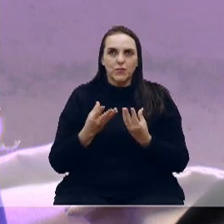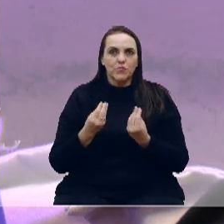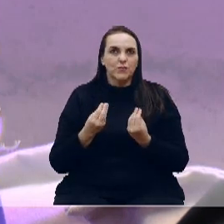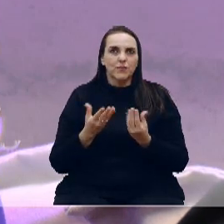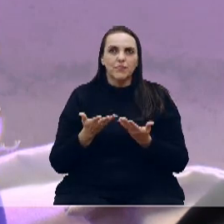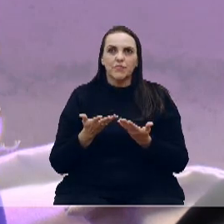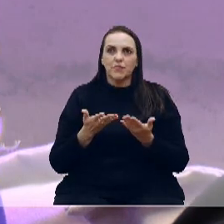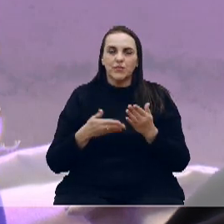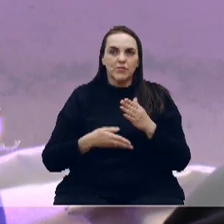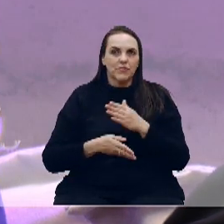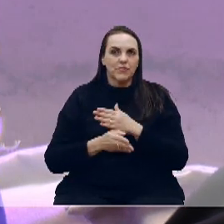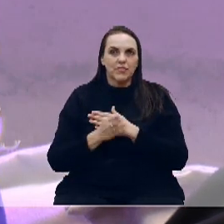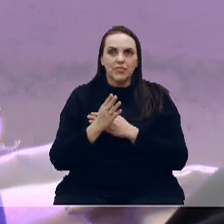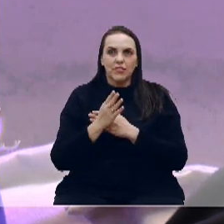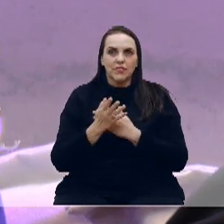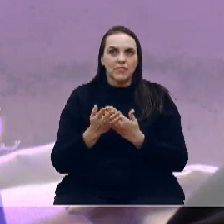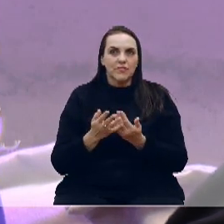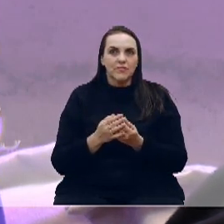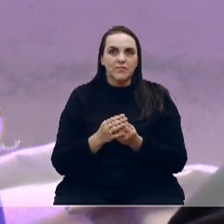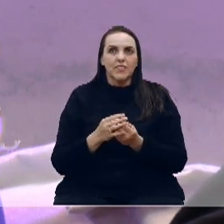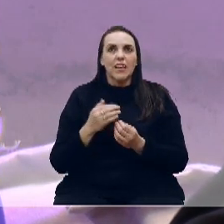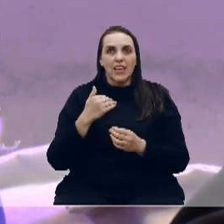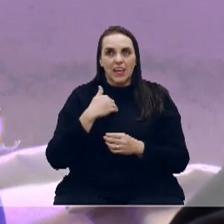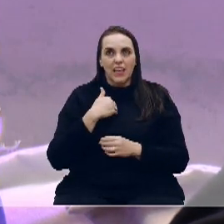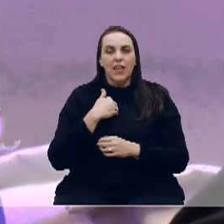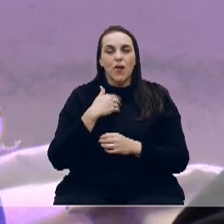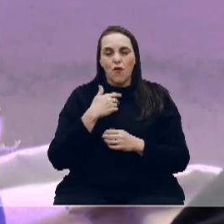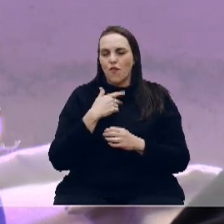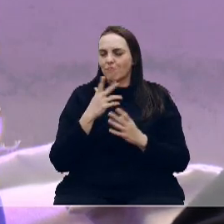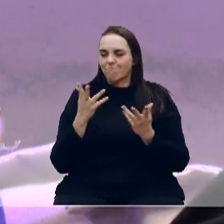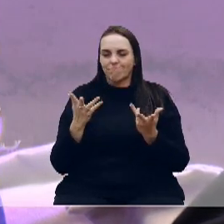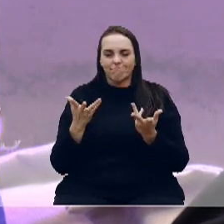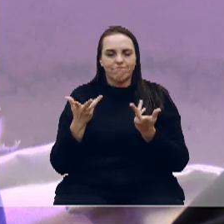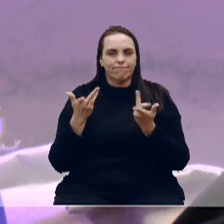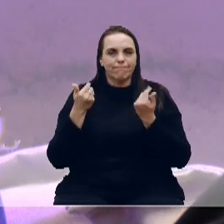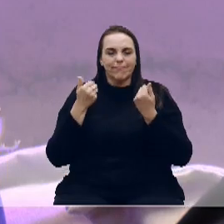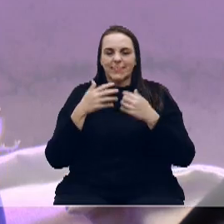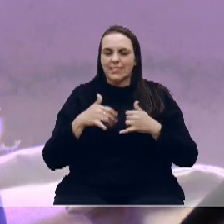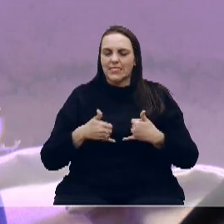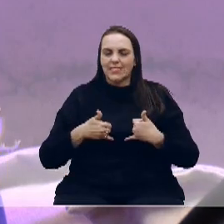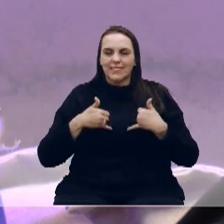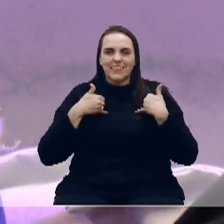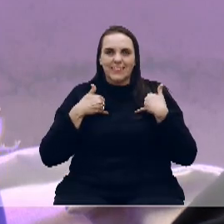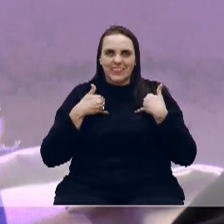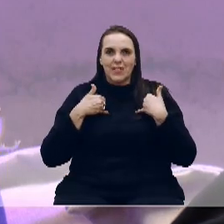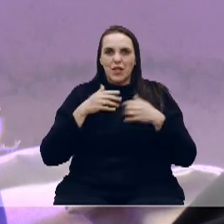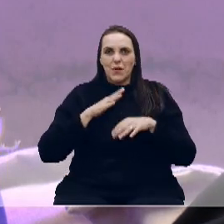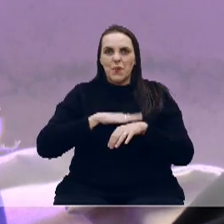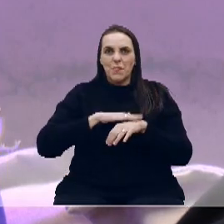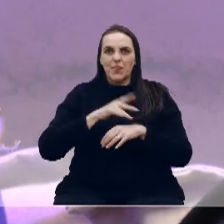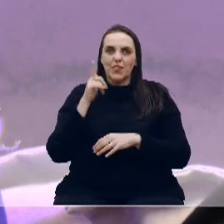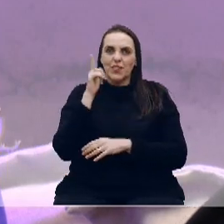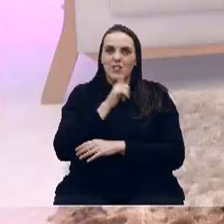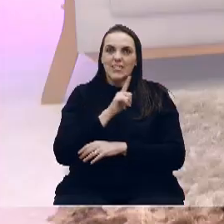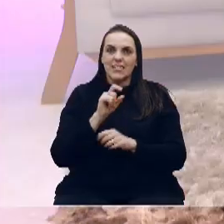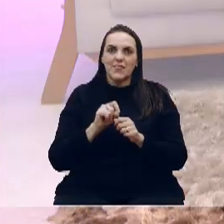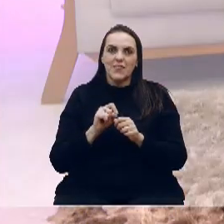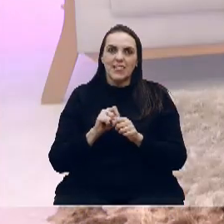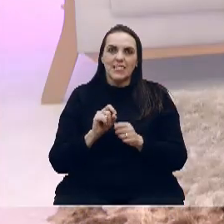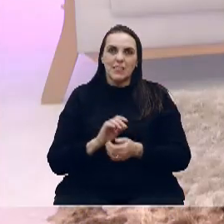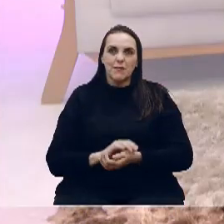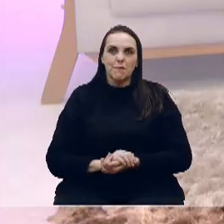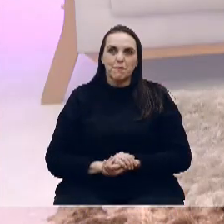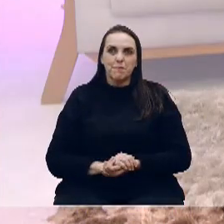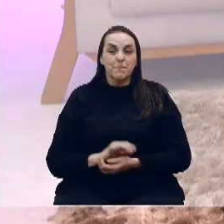eu acredito que eu vou me realizar a hora que eu conseguir fazer isso, sabe?